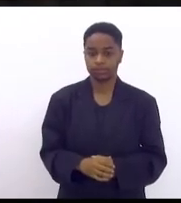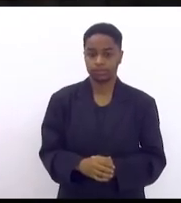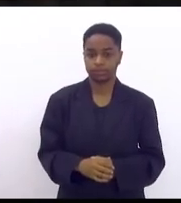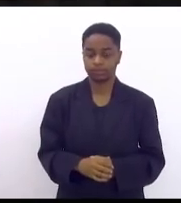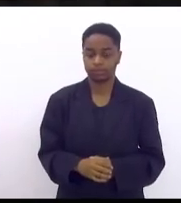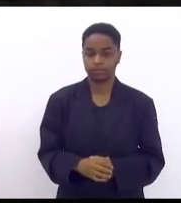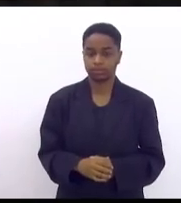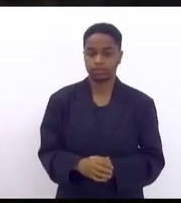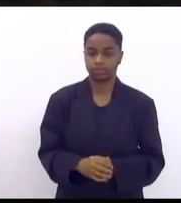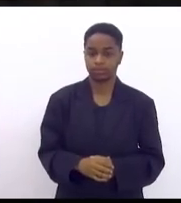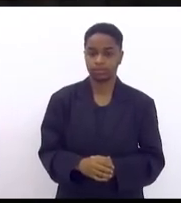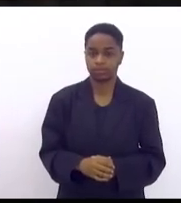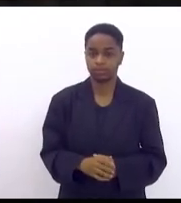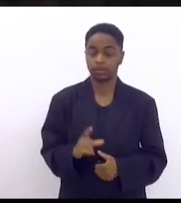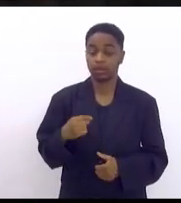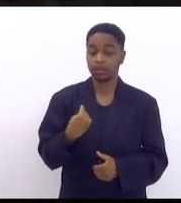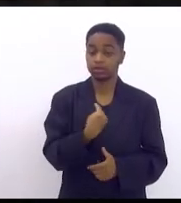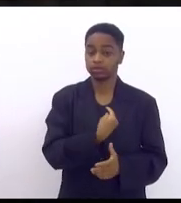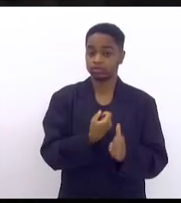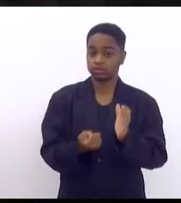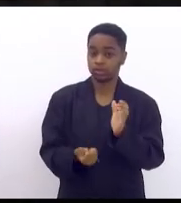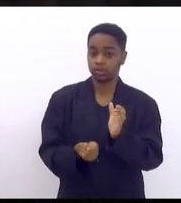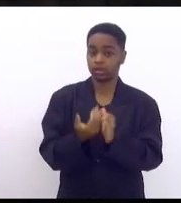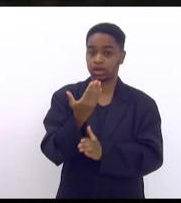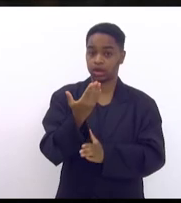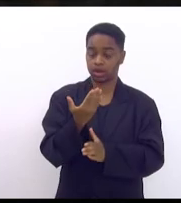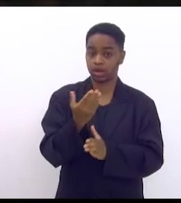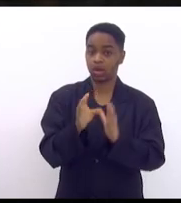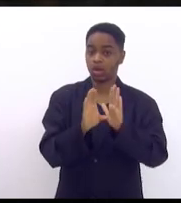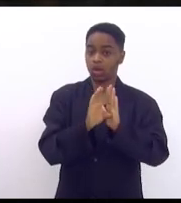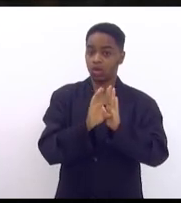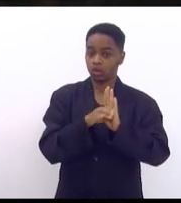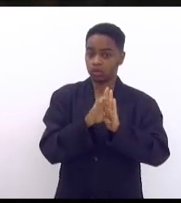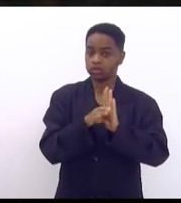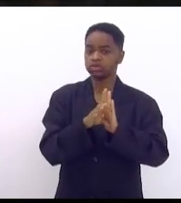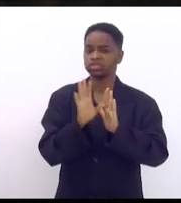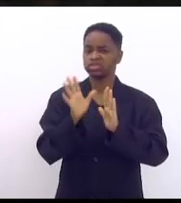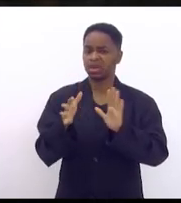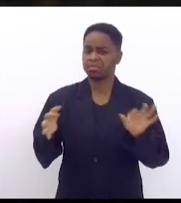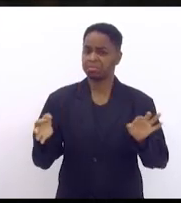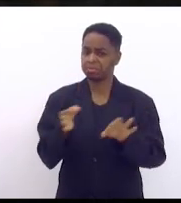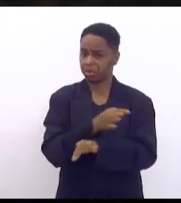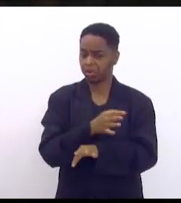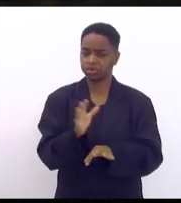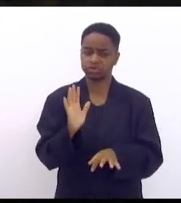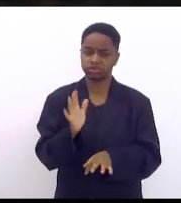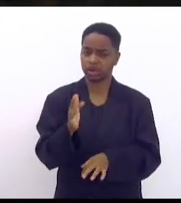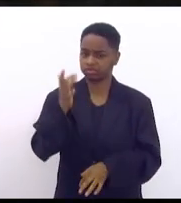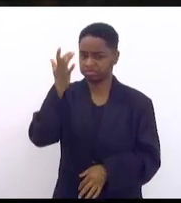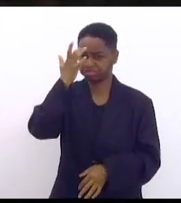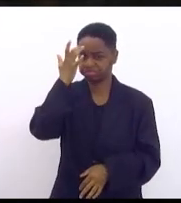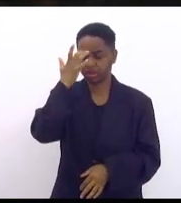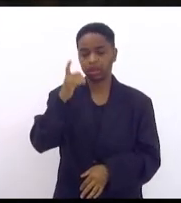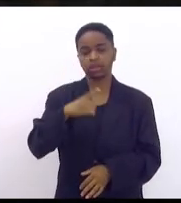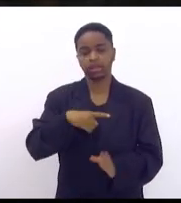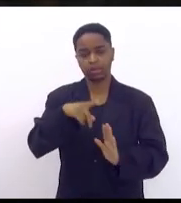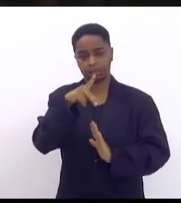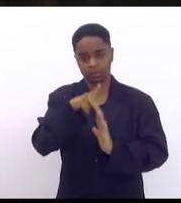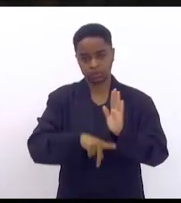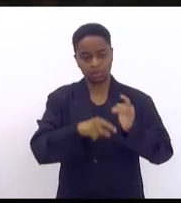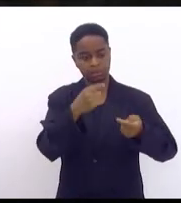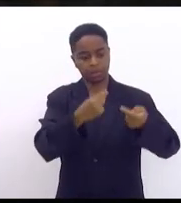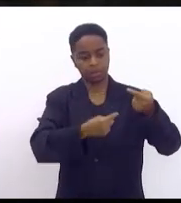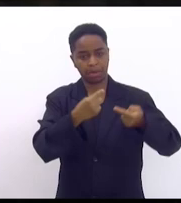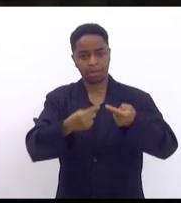é a gente criar um conceito que já está mais do que maduro, tem projeto tramitando no